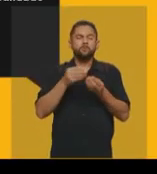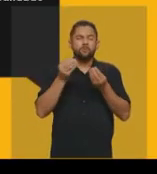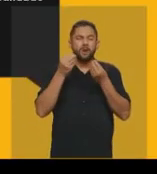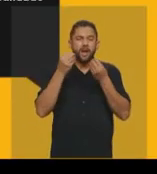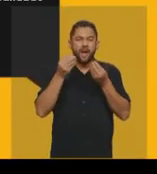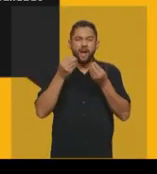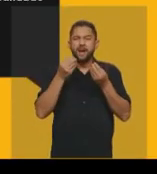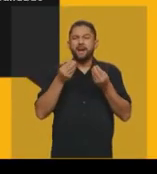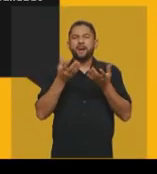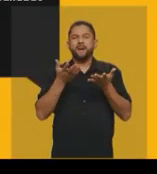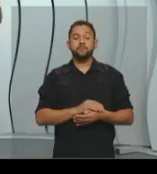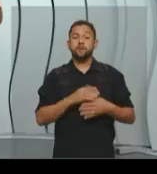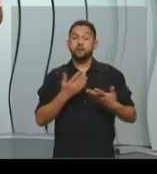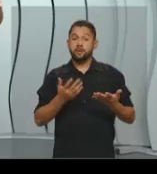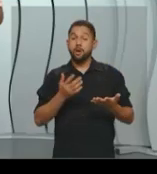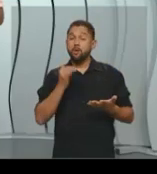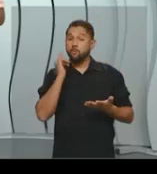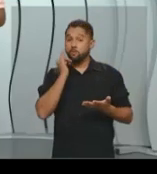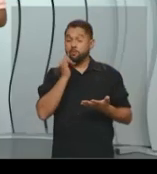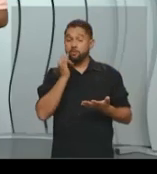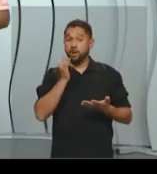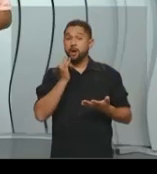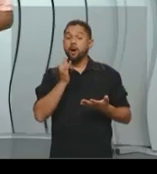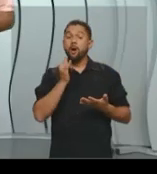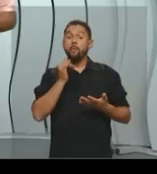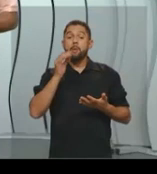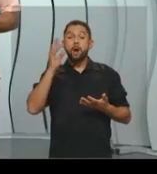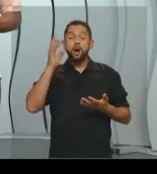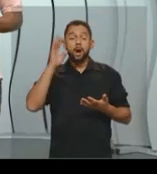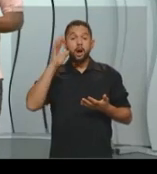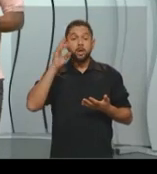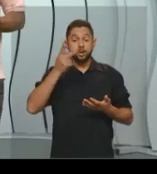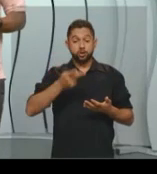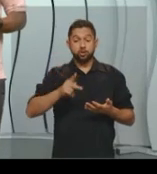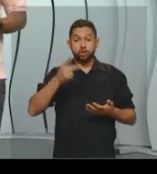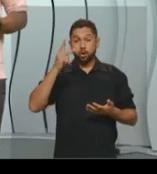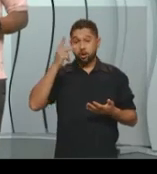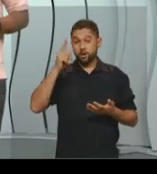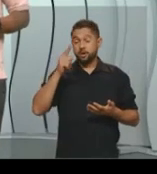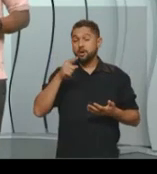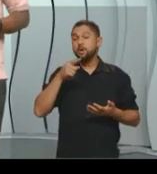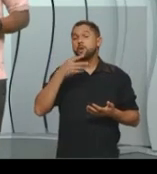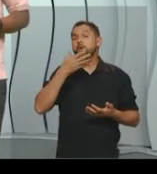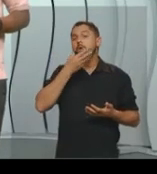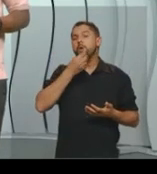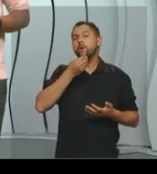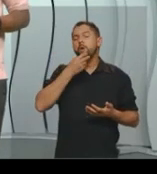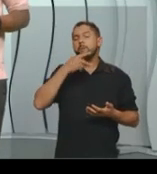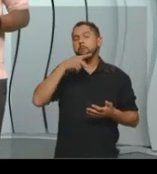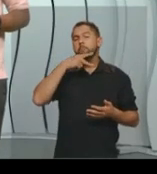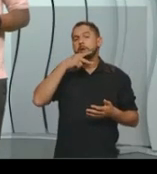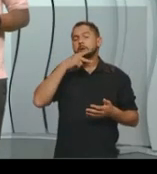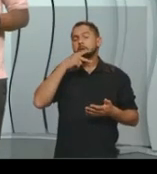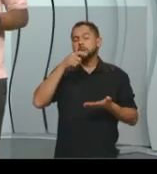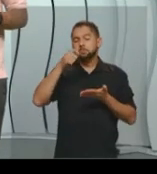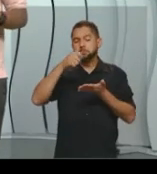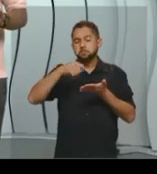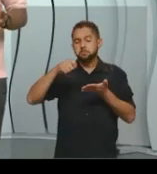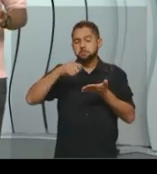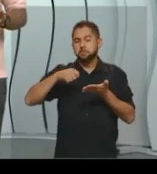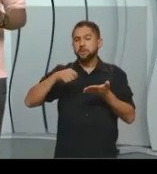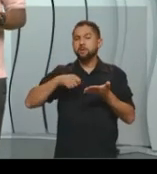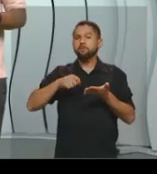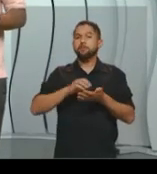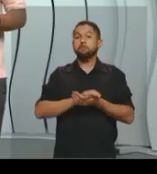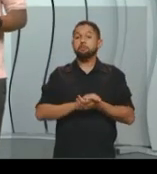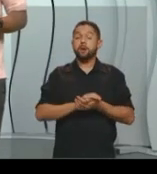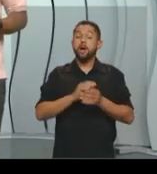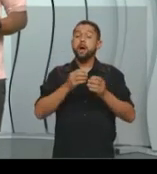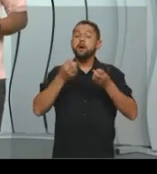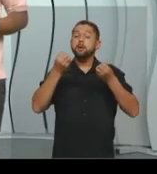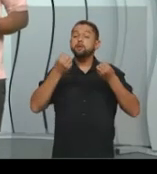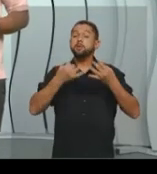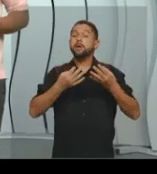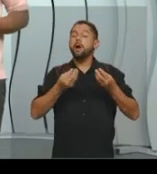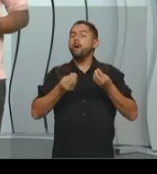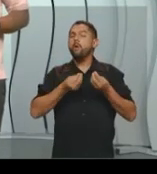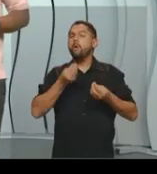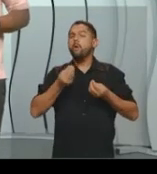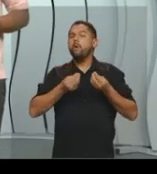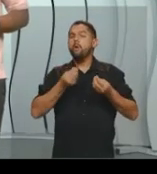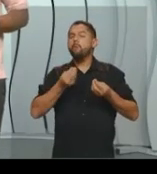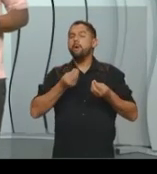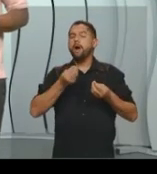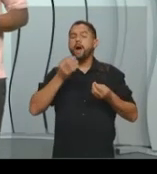uma história chamada Alegoria da Caverna, que Platão escreve na República, para exemplificar essa teoria das ideias, a teoria da